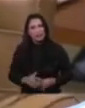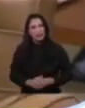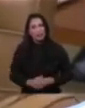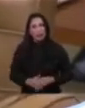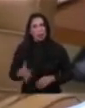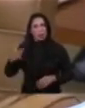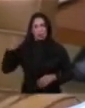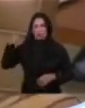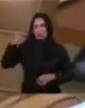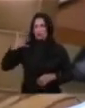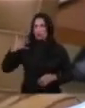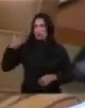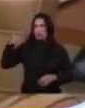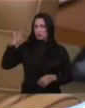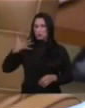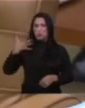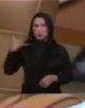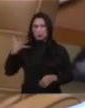com